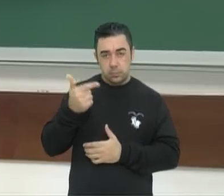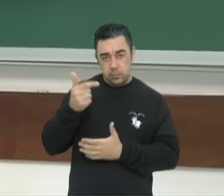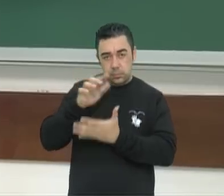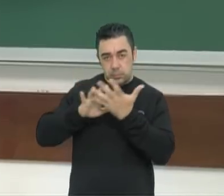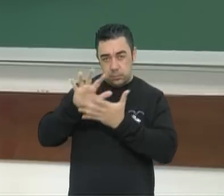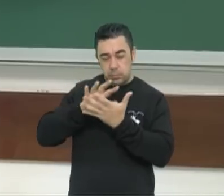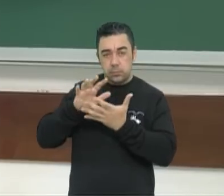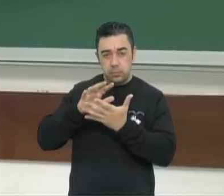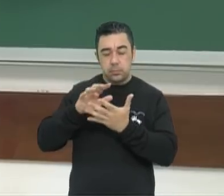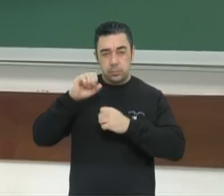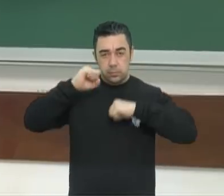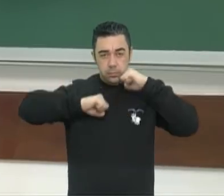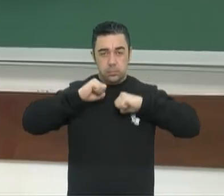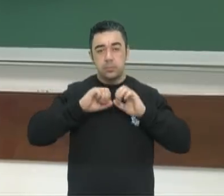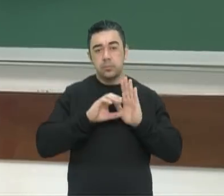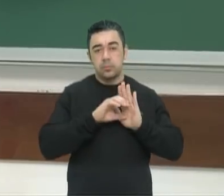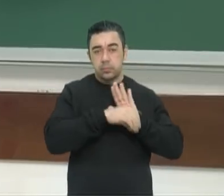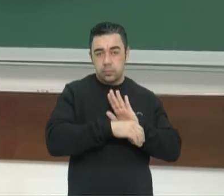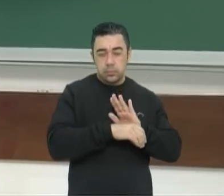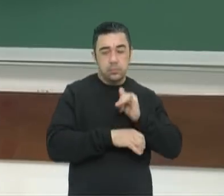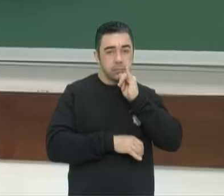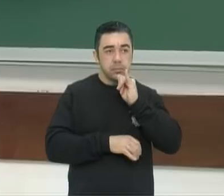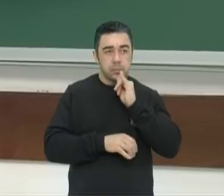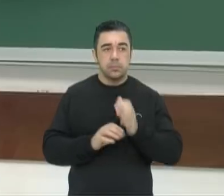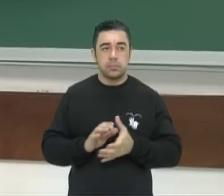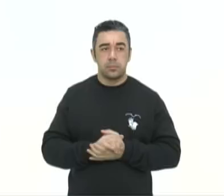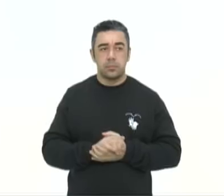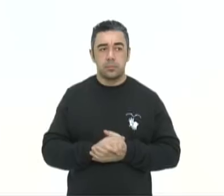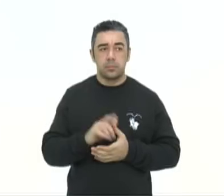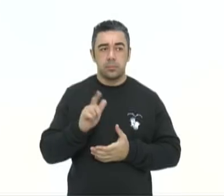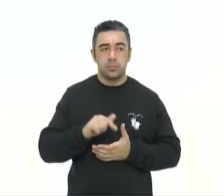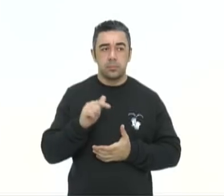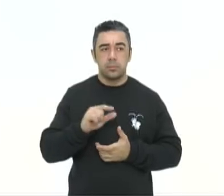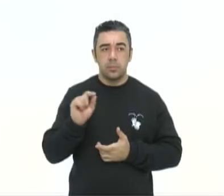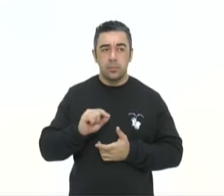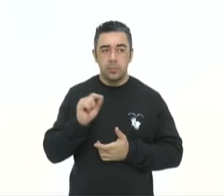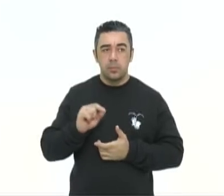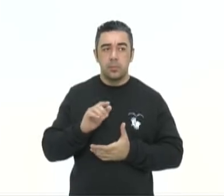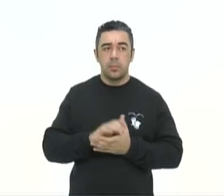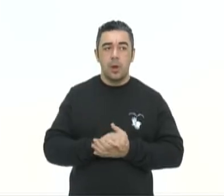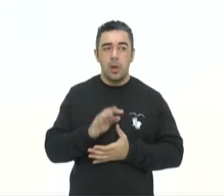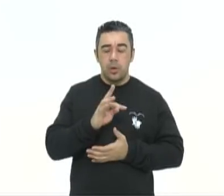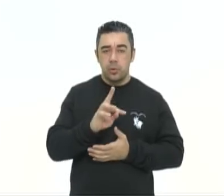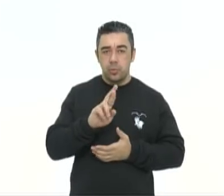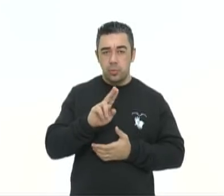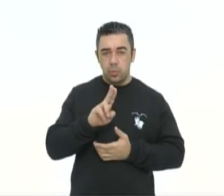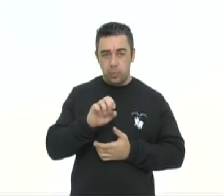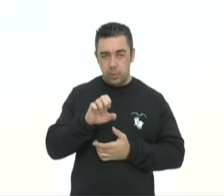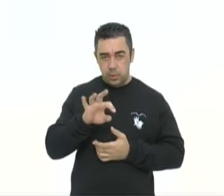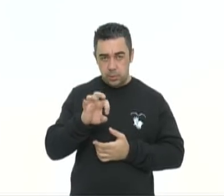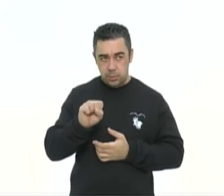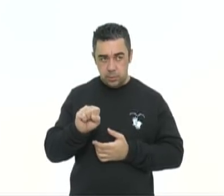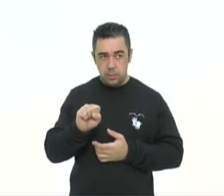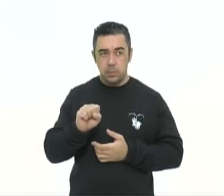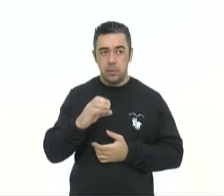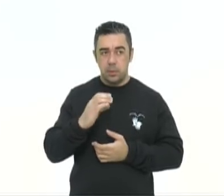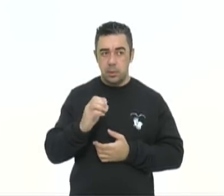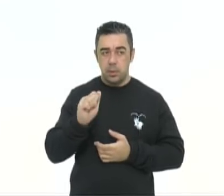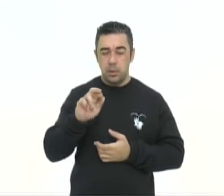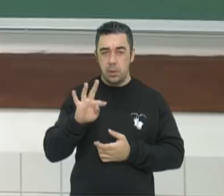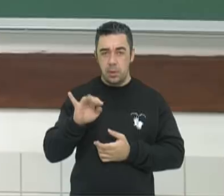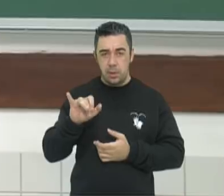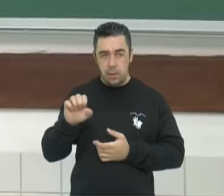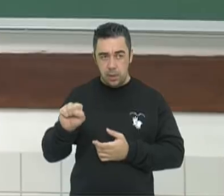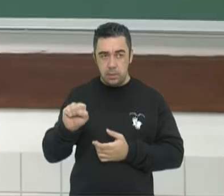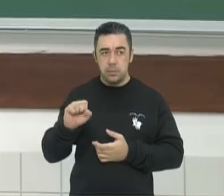XIX, alguns conceitos como trusts, cartéis e holdings, tá? Então, nós vamos abordar